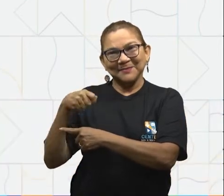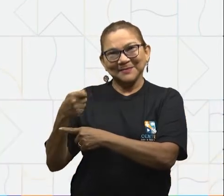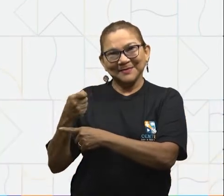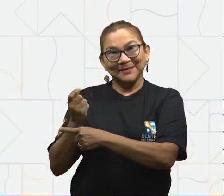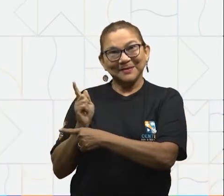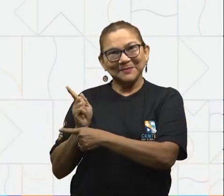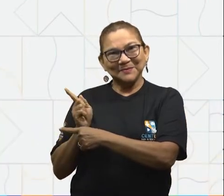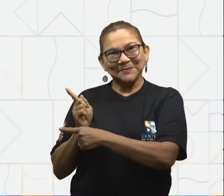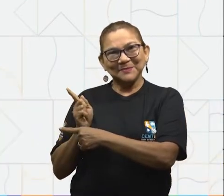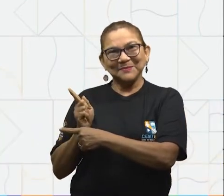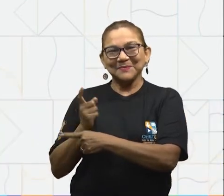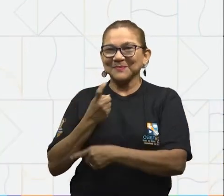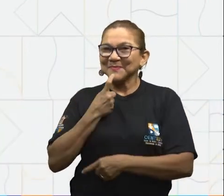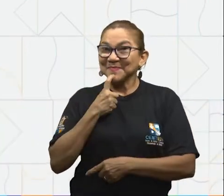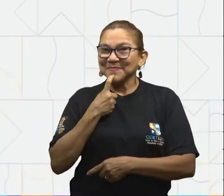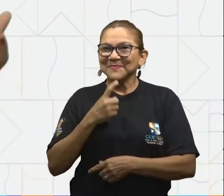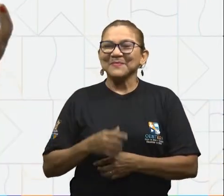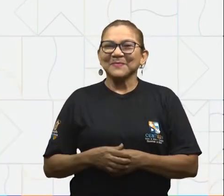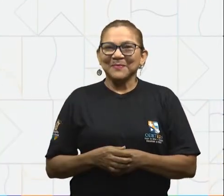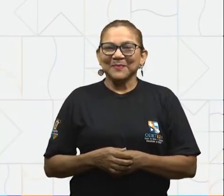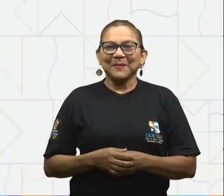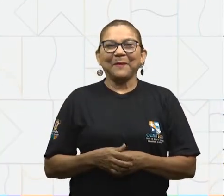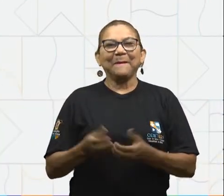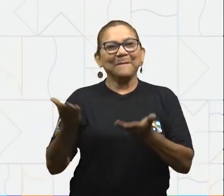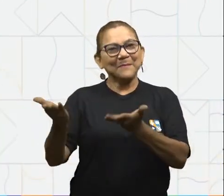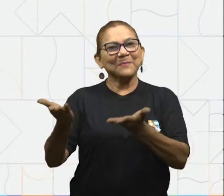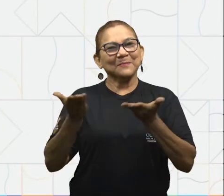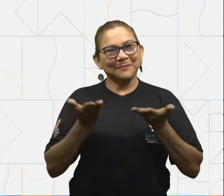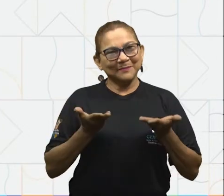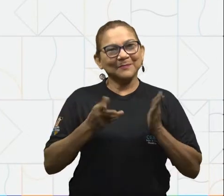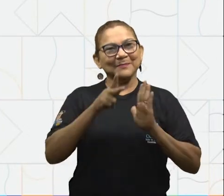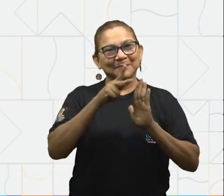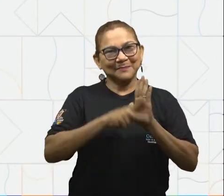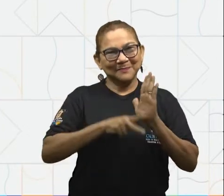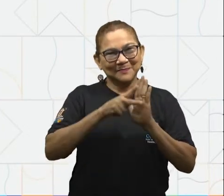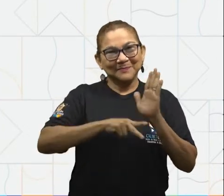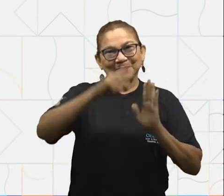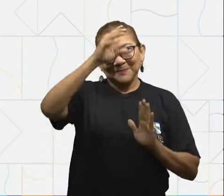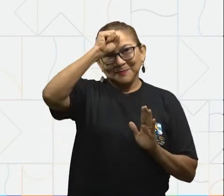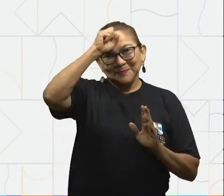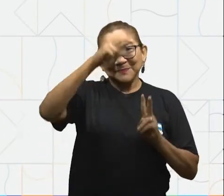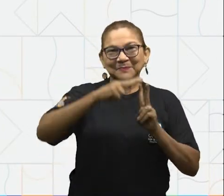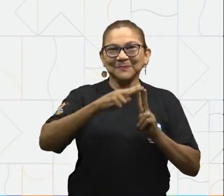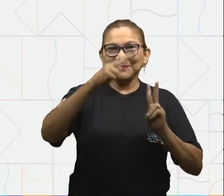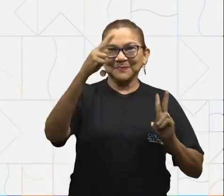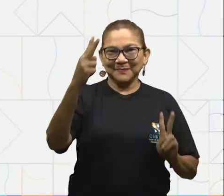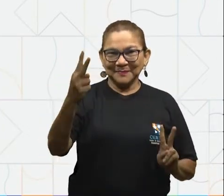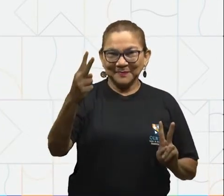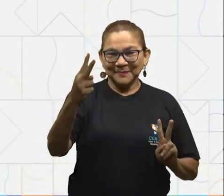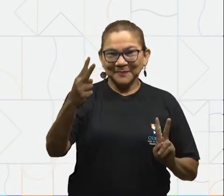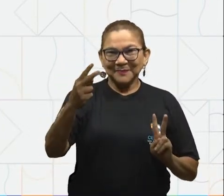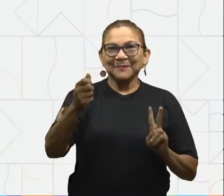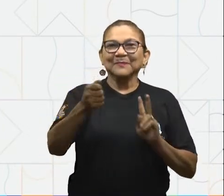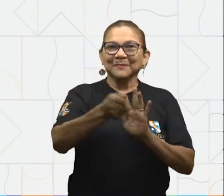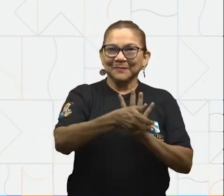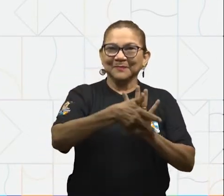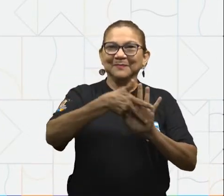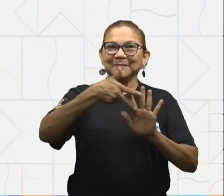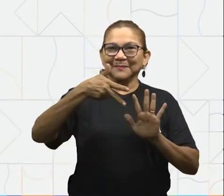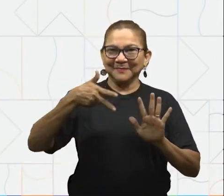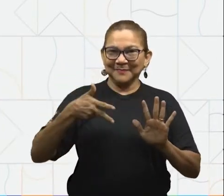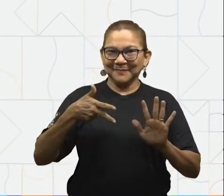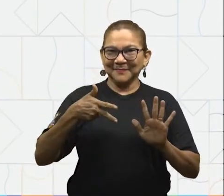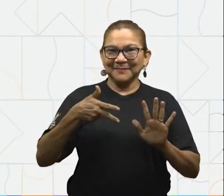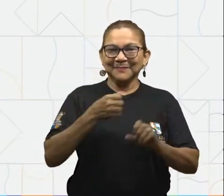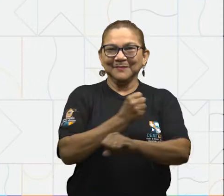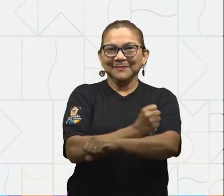surda é... Muito bem-vindo ao projeto Aprender Além da Escola, um projeto do Centro de Mídias